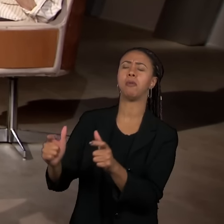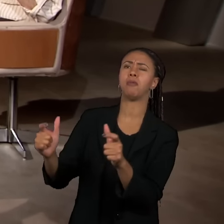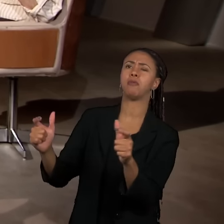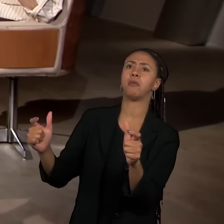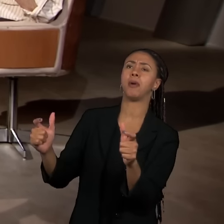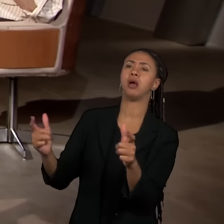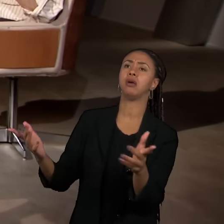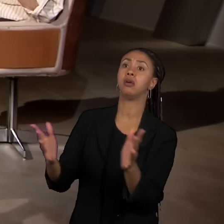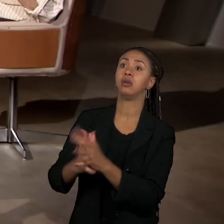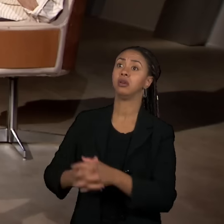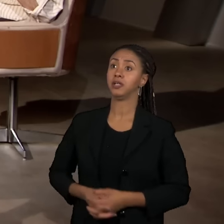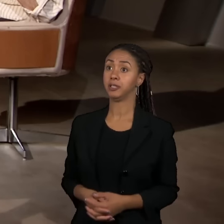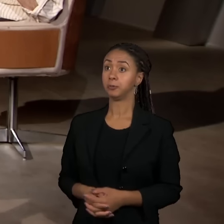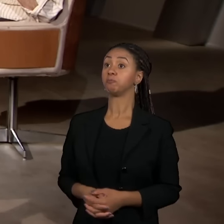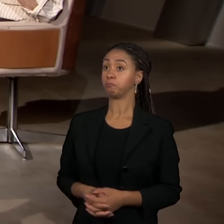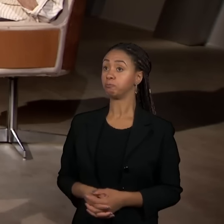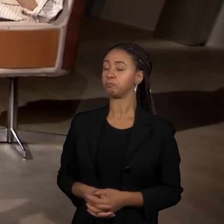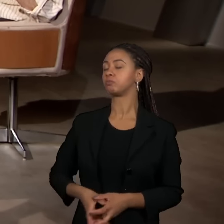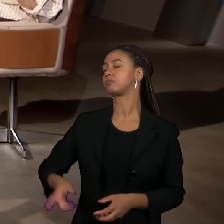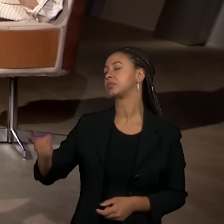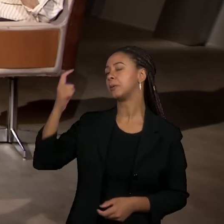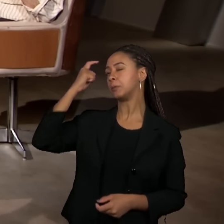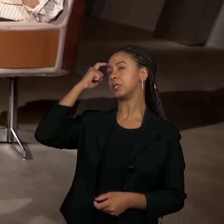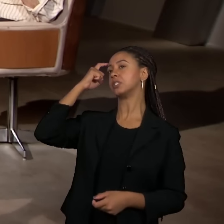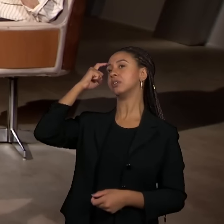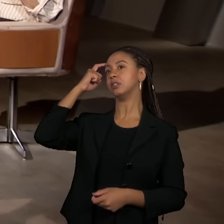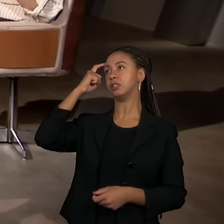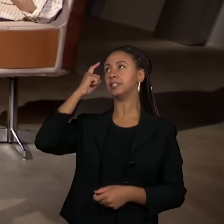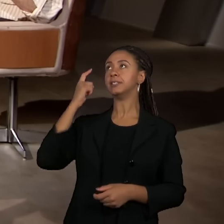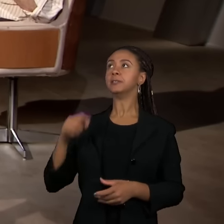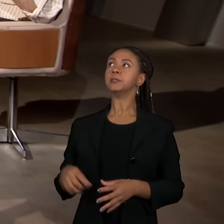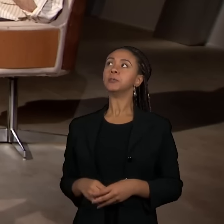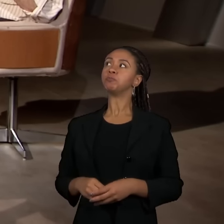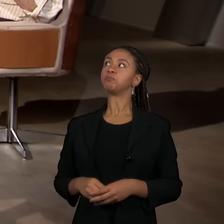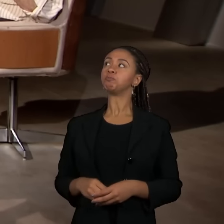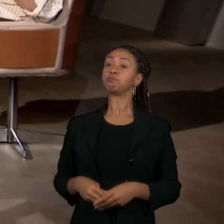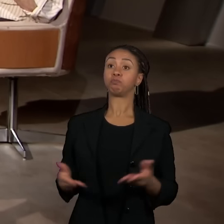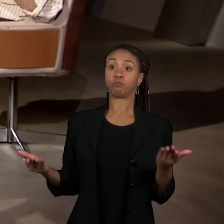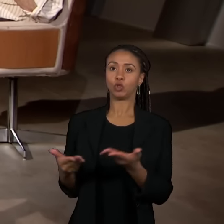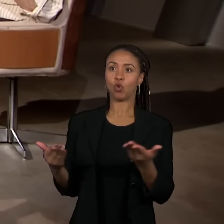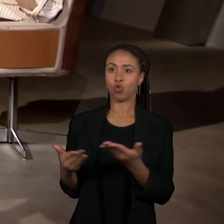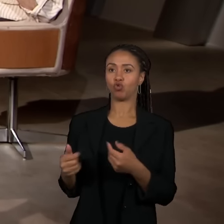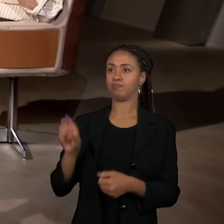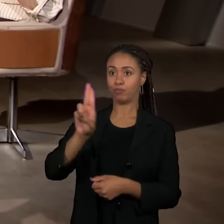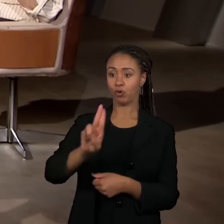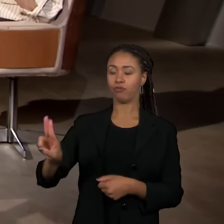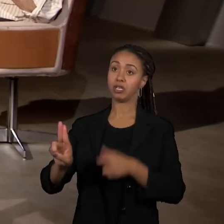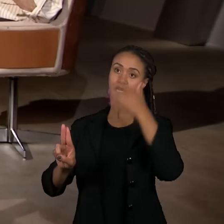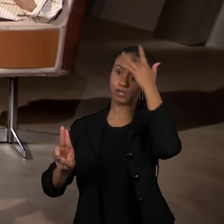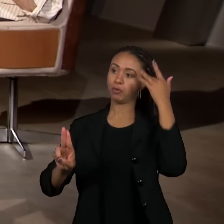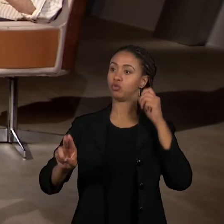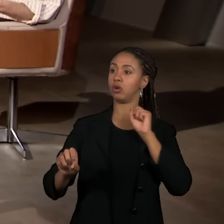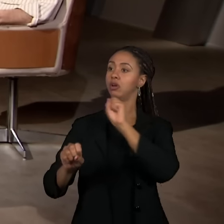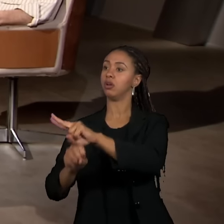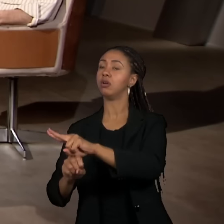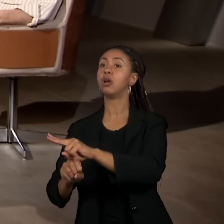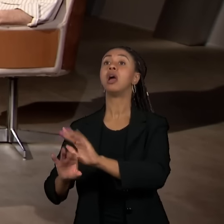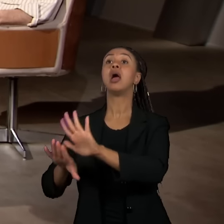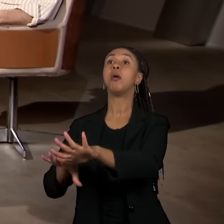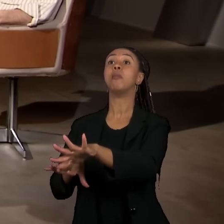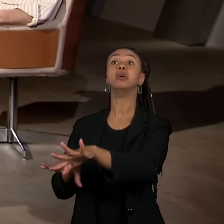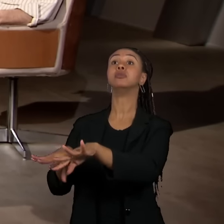realmente pensasse né que você tem aí eh pessoas que entram na universidade e não se forma no